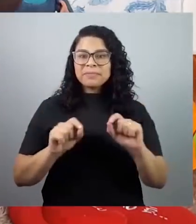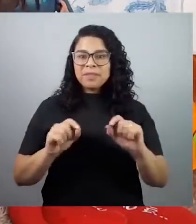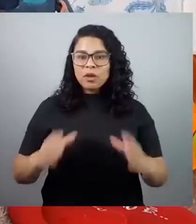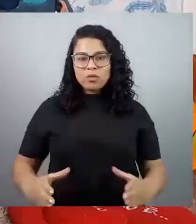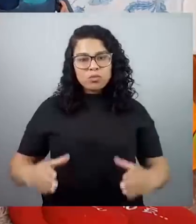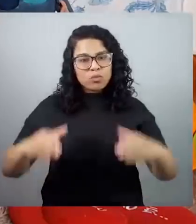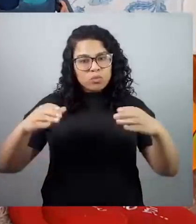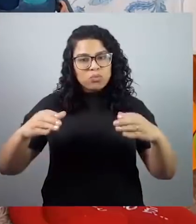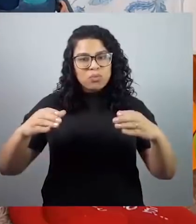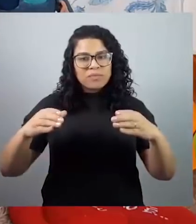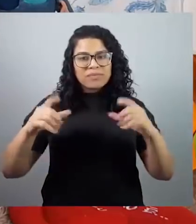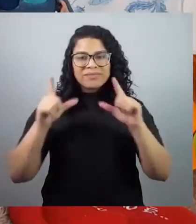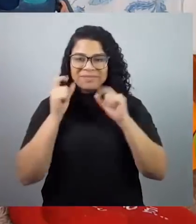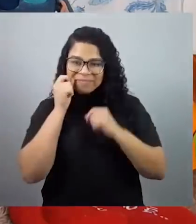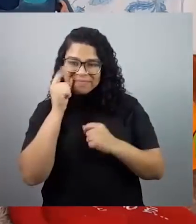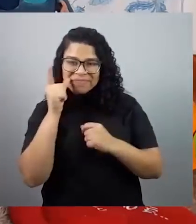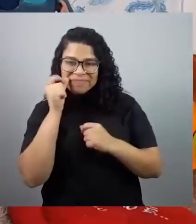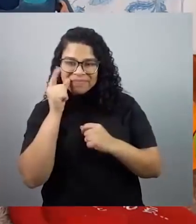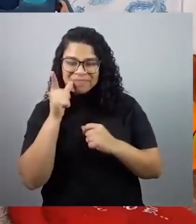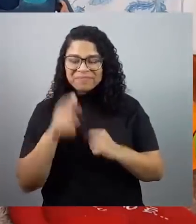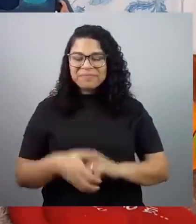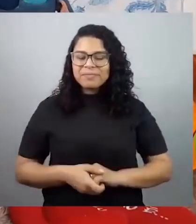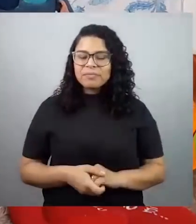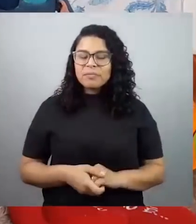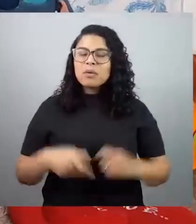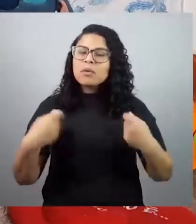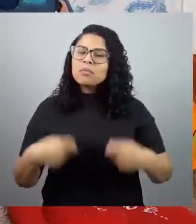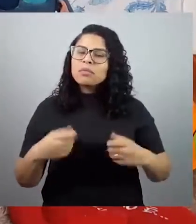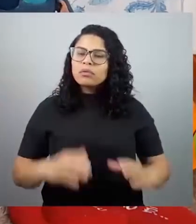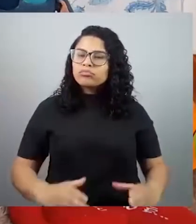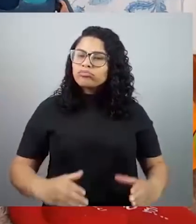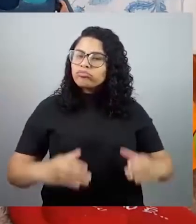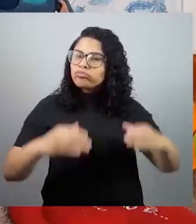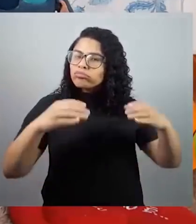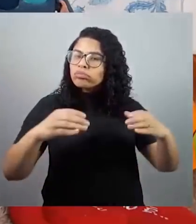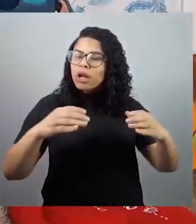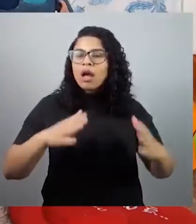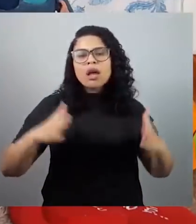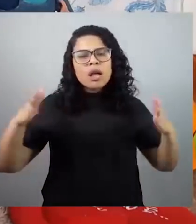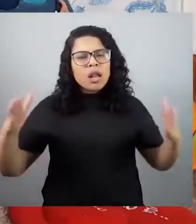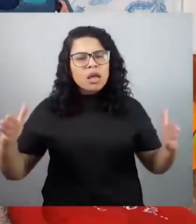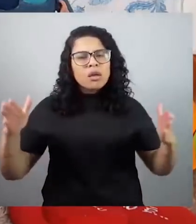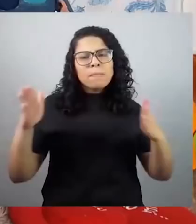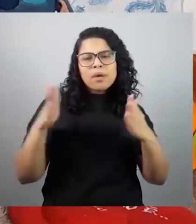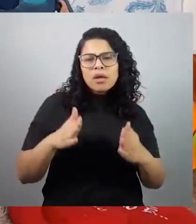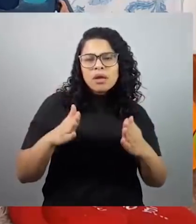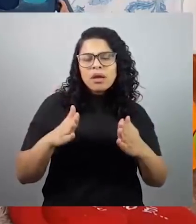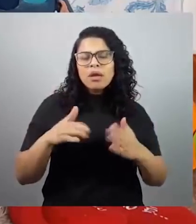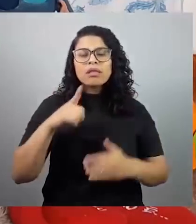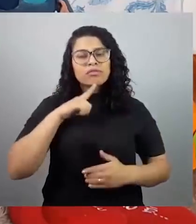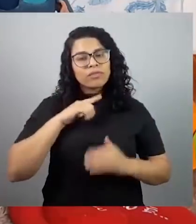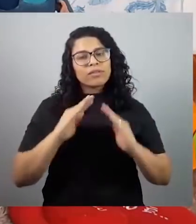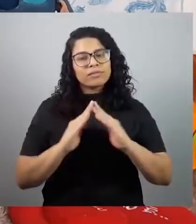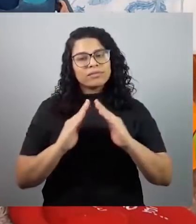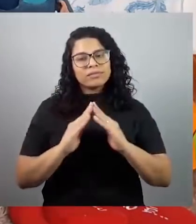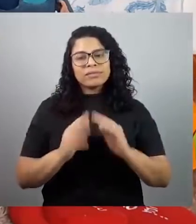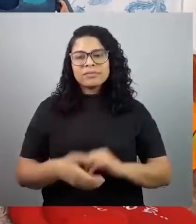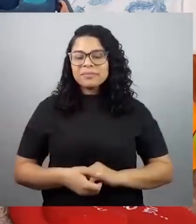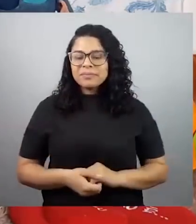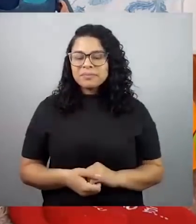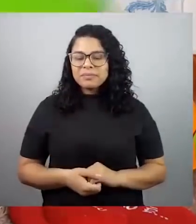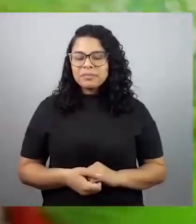Gato. Ó, nós vamos precisar de um cestinho, pode ser um cesto grande, pequeno, o que vocês tiverem na casa de vocês, tá